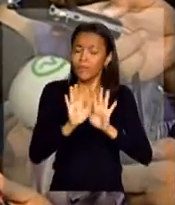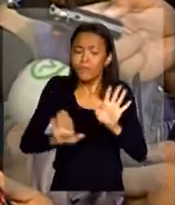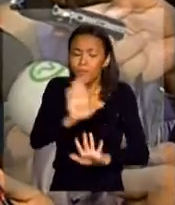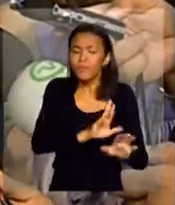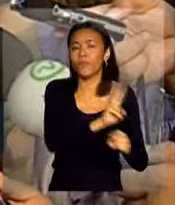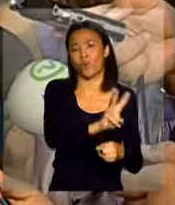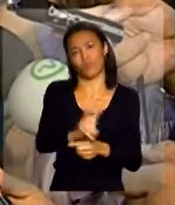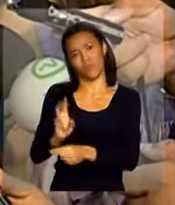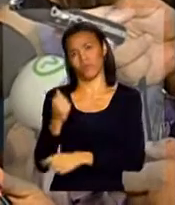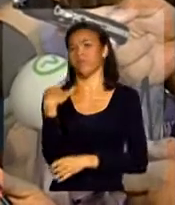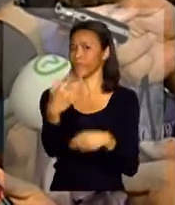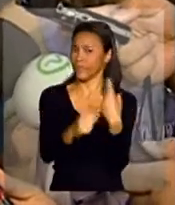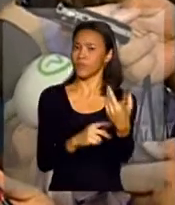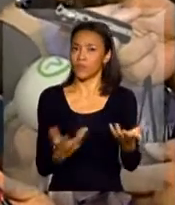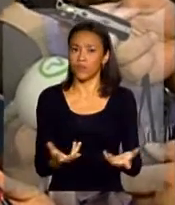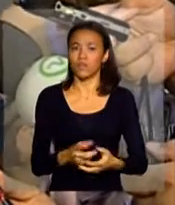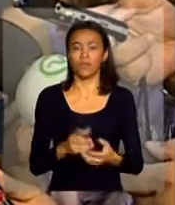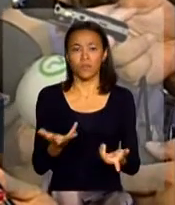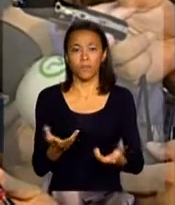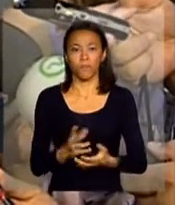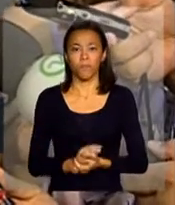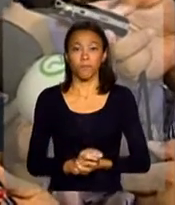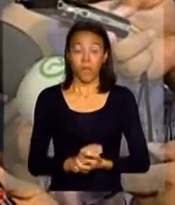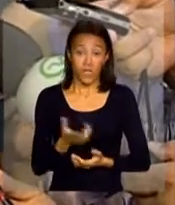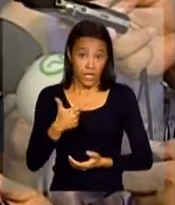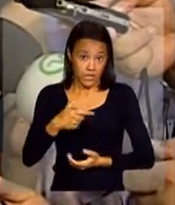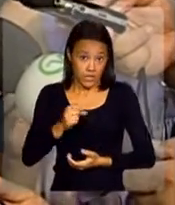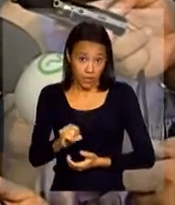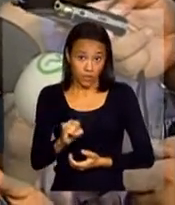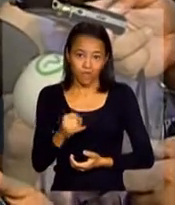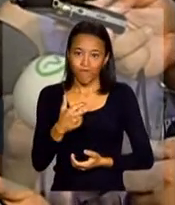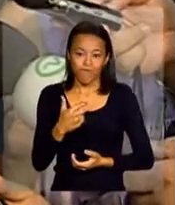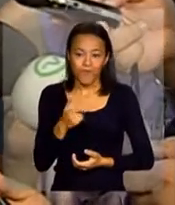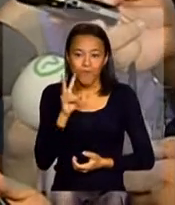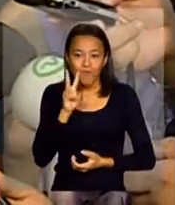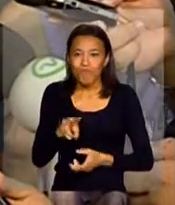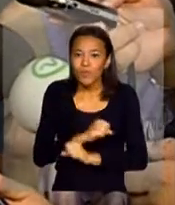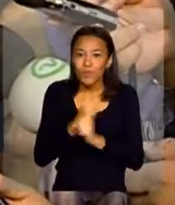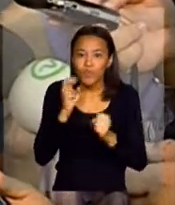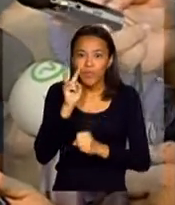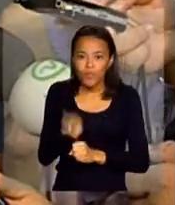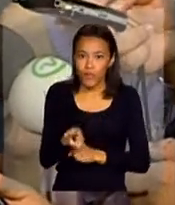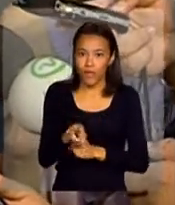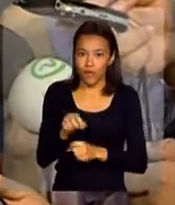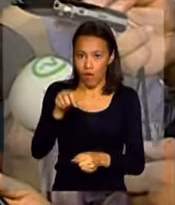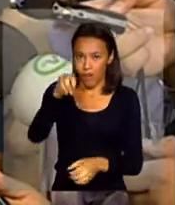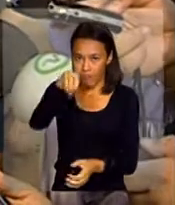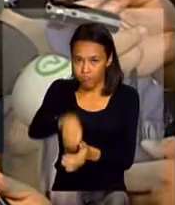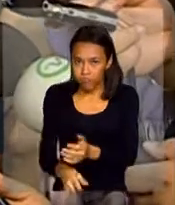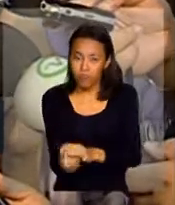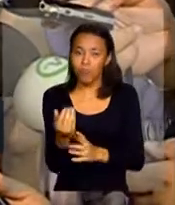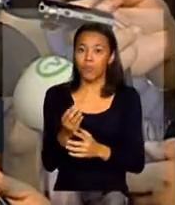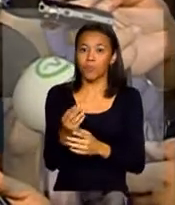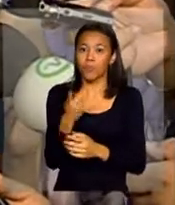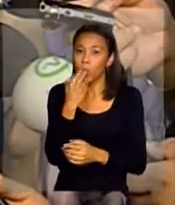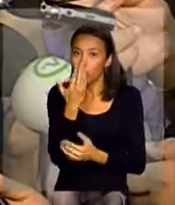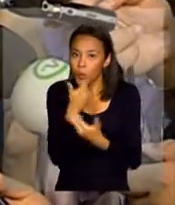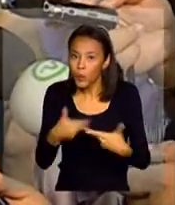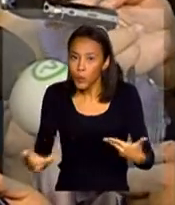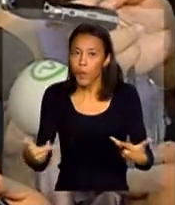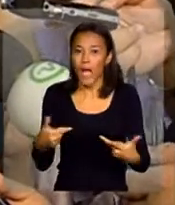e vice-versa. As situações em que não se pode observar a produção de alimentos, a lei também